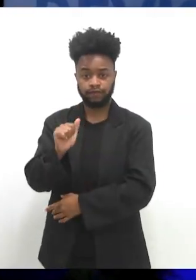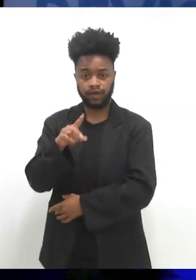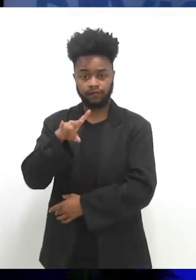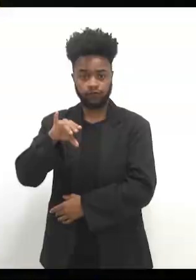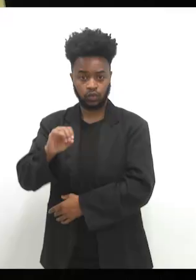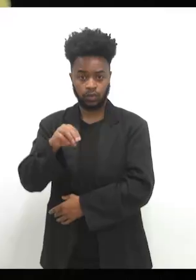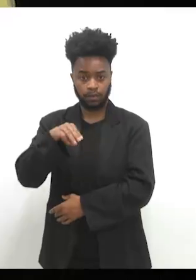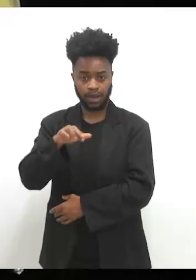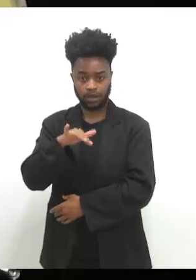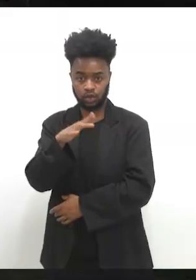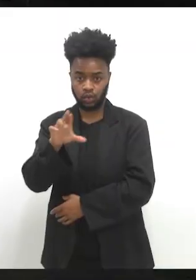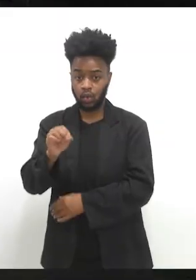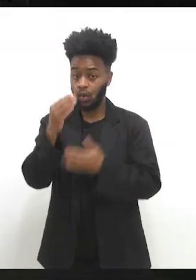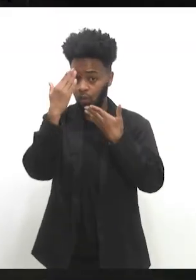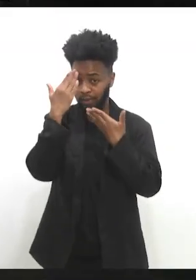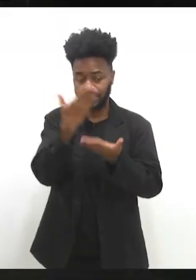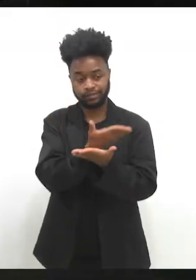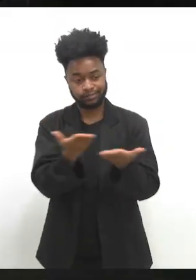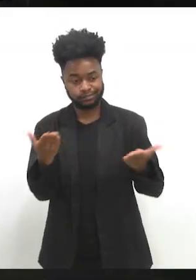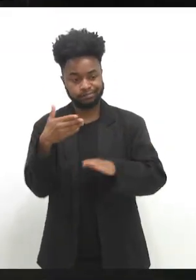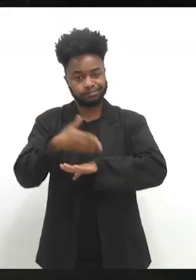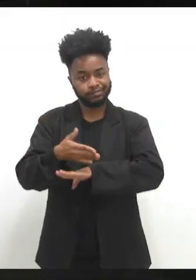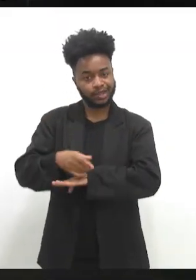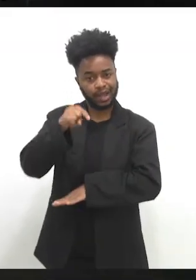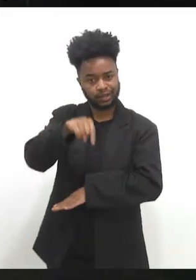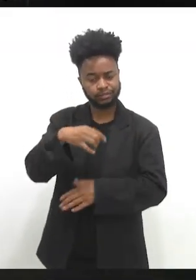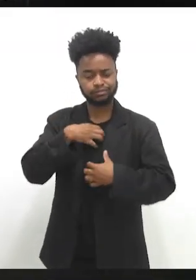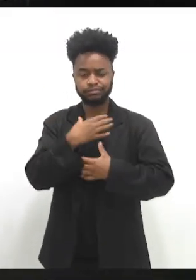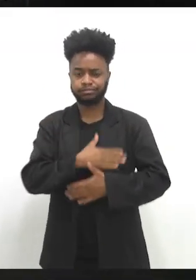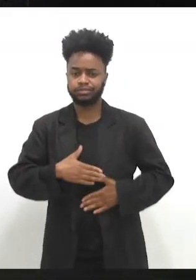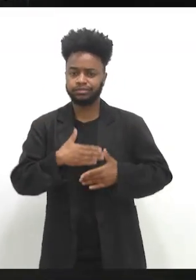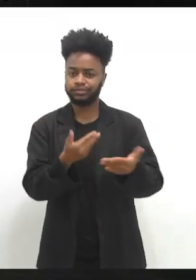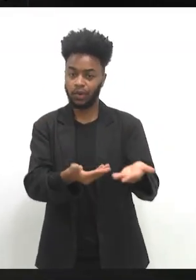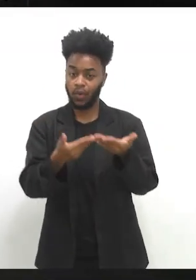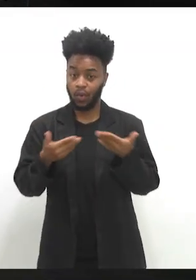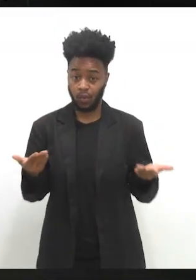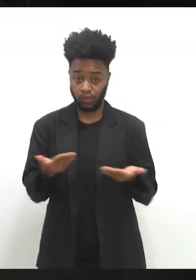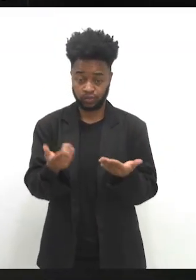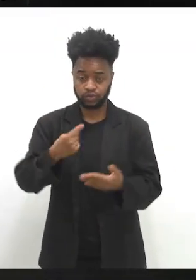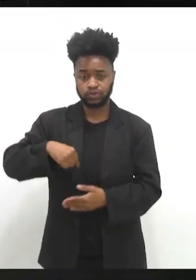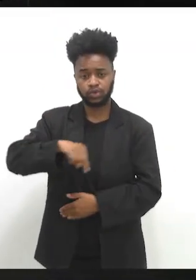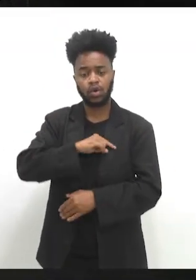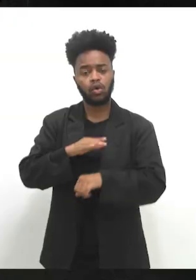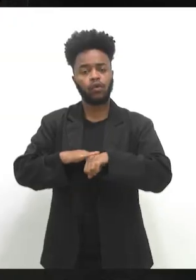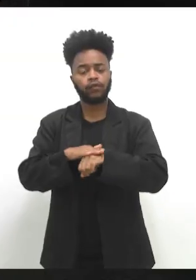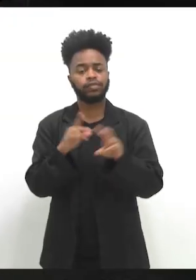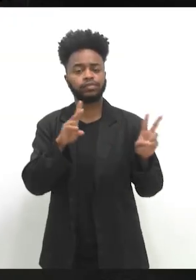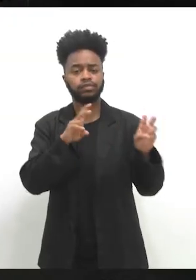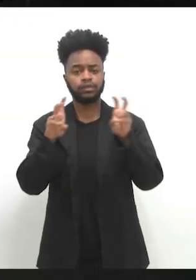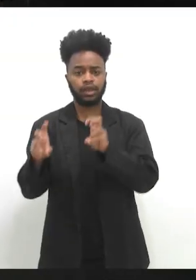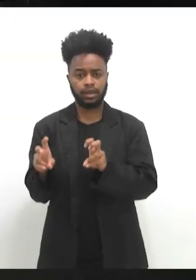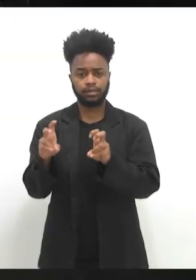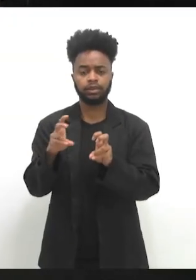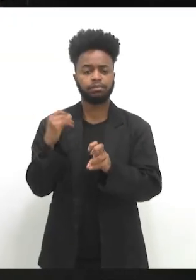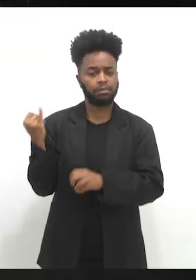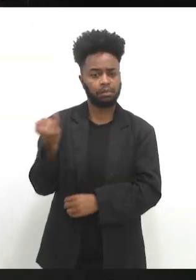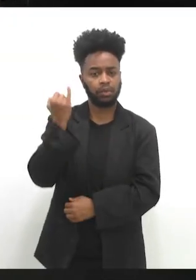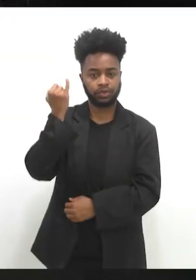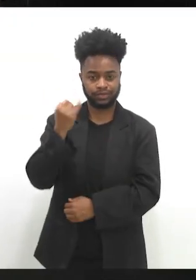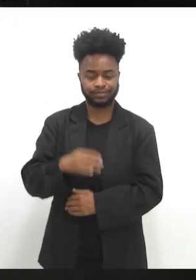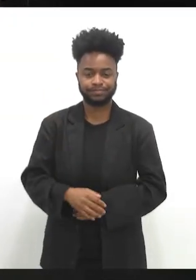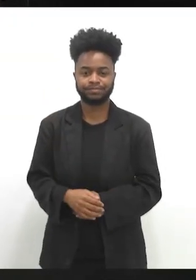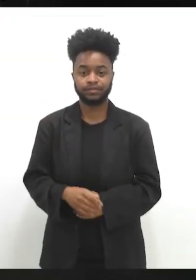Flávio Marinho. Muito obrigada a vocês pela presença, é um prazer imenso recebê-los por aqui para a gente falar de assuntos